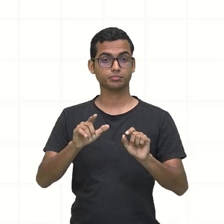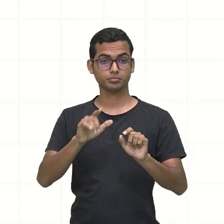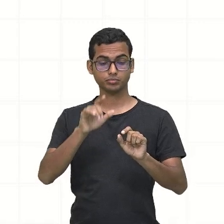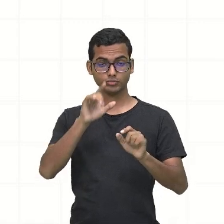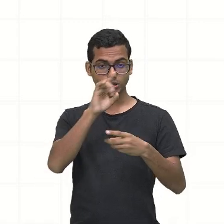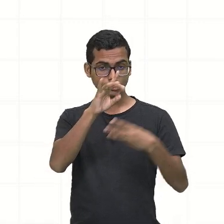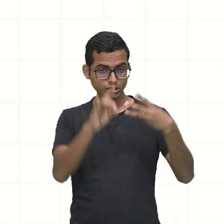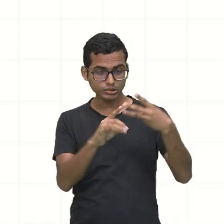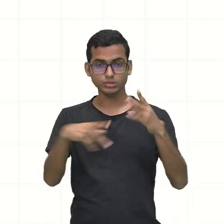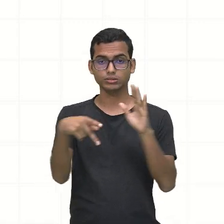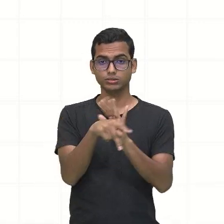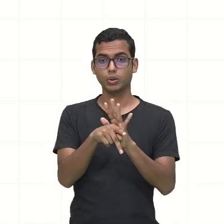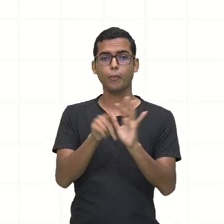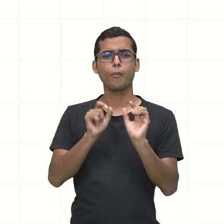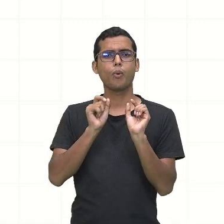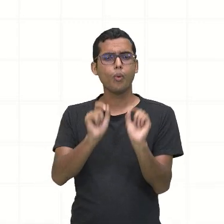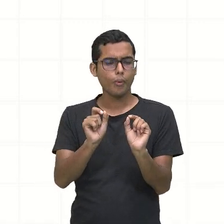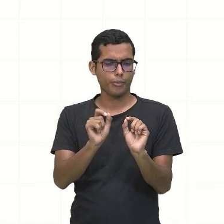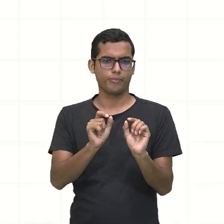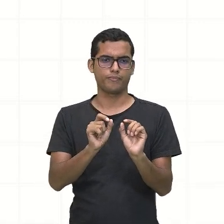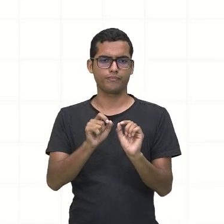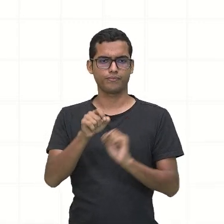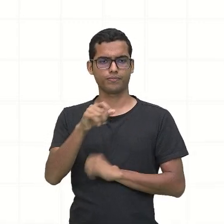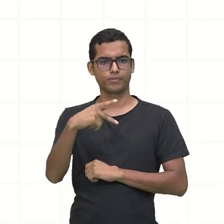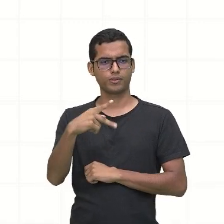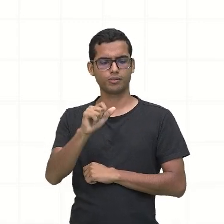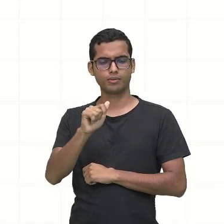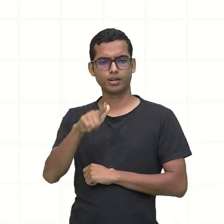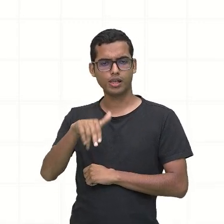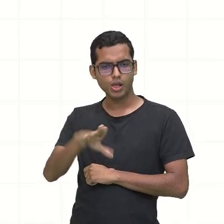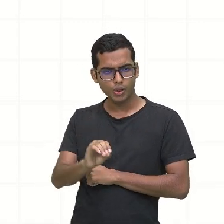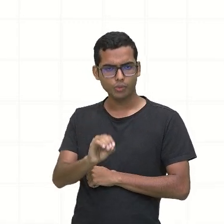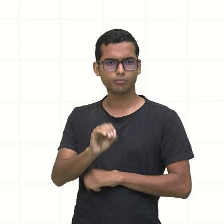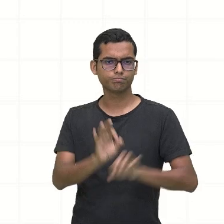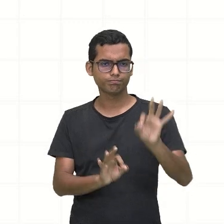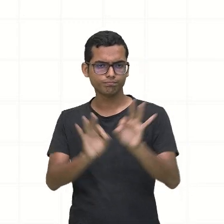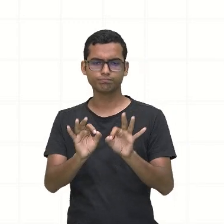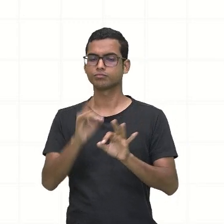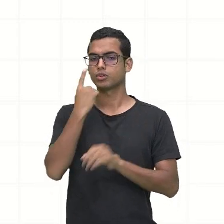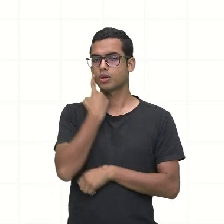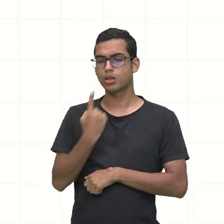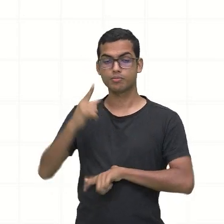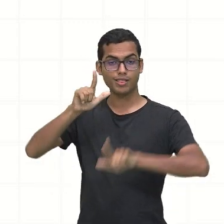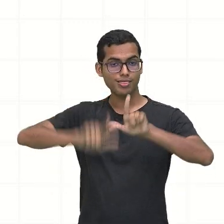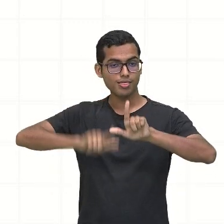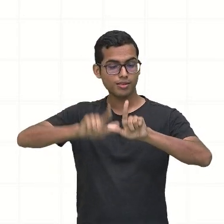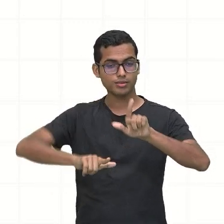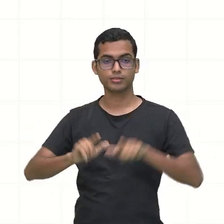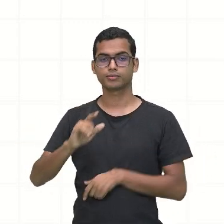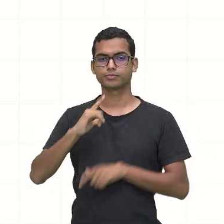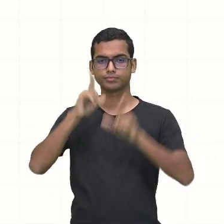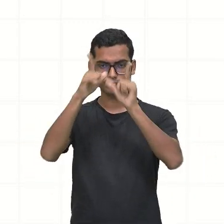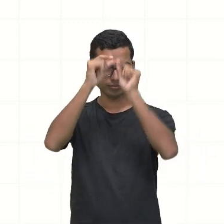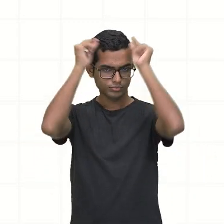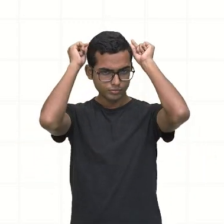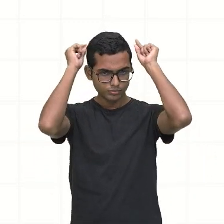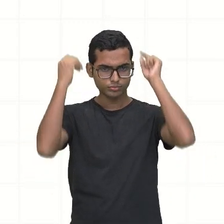grega, tá bom? E as letras que nós vamos utilizar desta vez, nós vamos utilizar alfa,